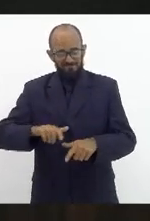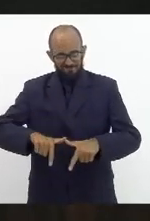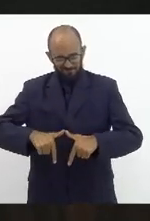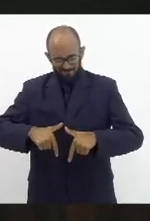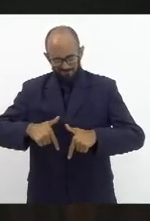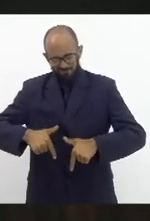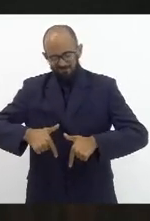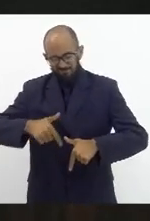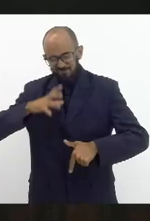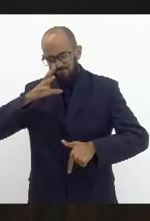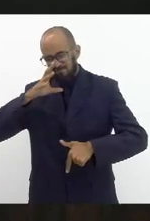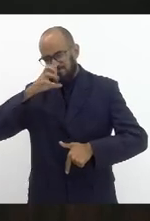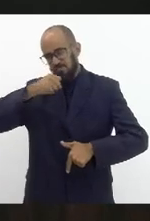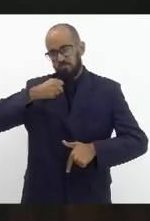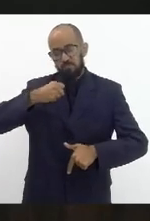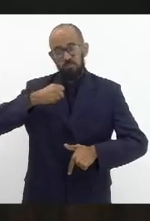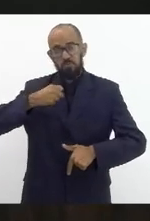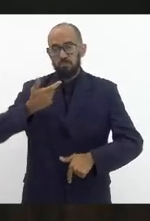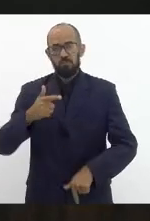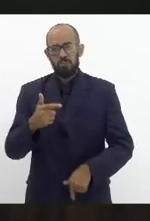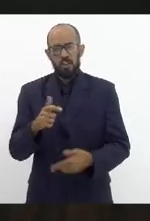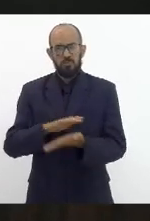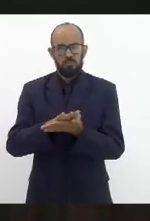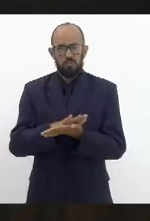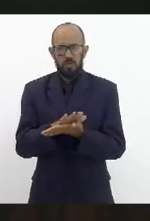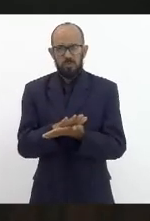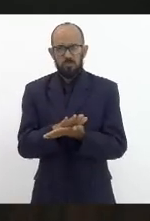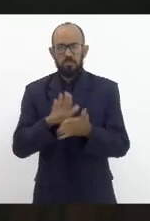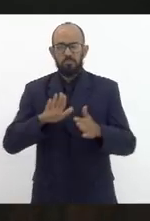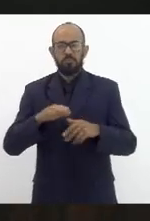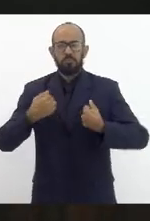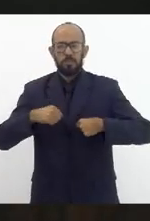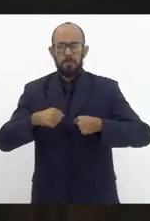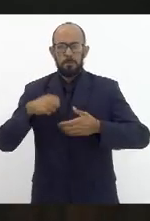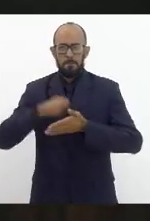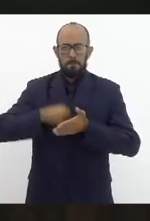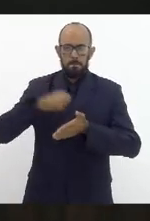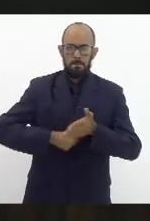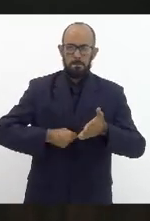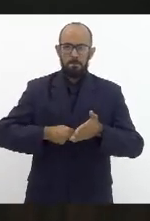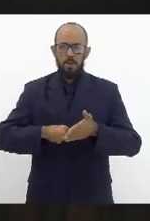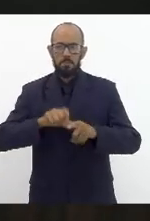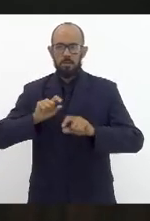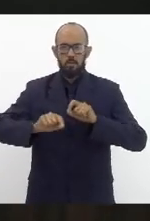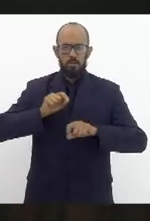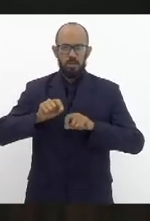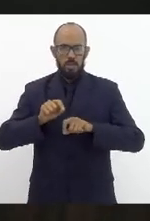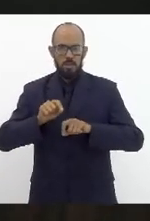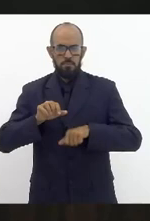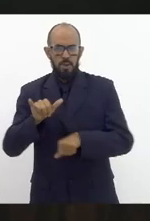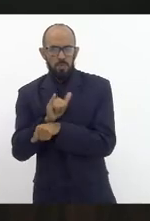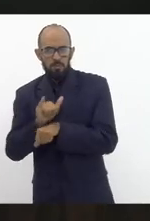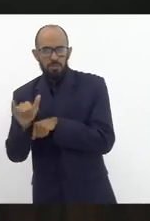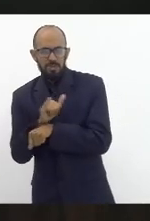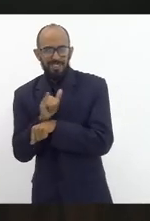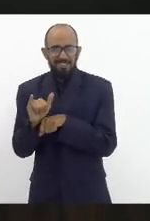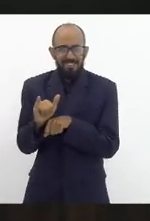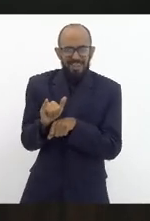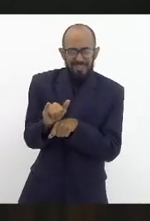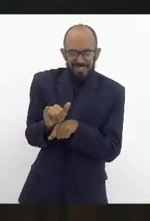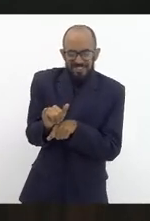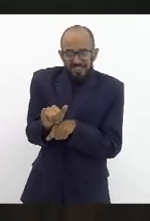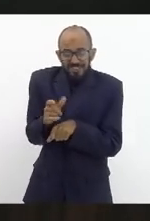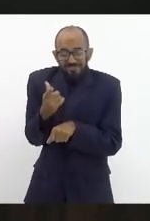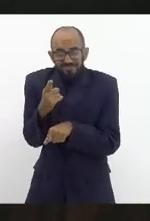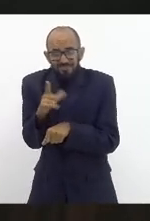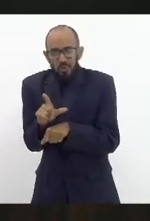esforçando, nem isso teríamos. Mas nós temos que lutar para que, pelo menos, o buraco do dente, Márcio, seja